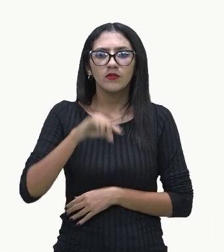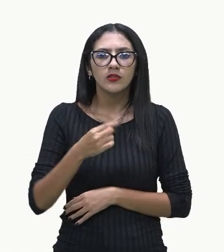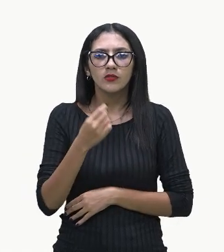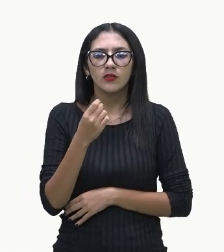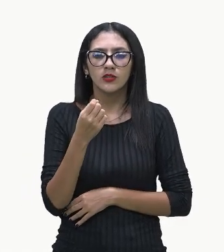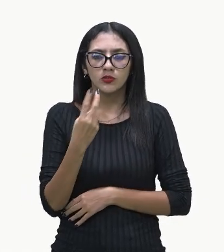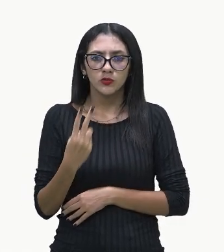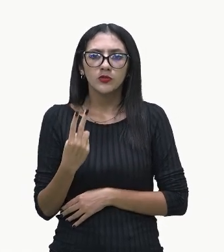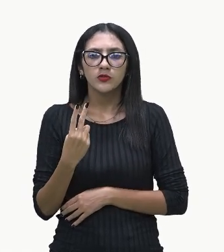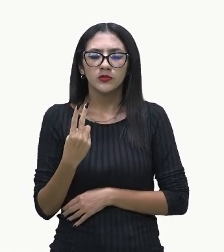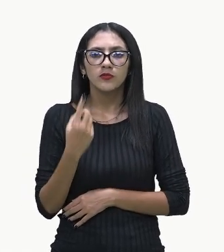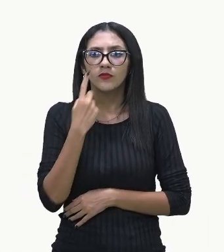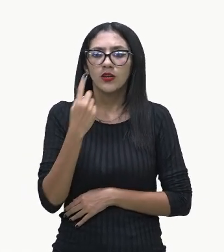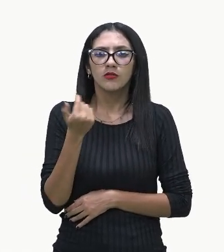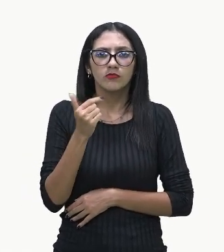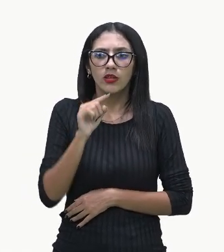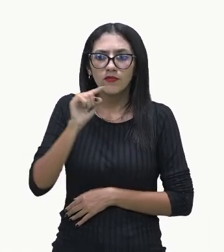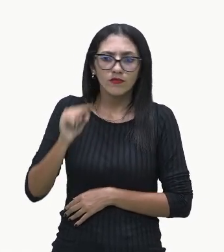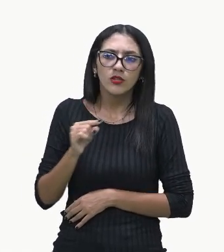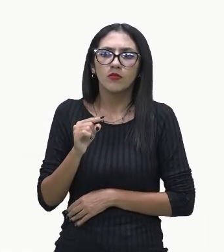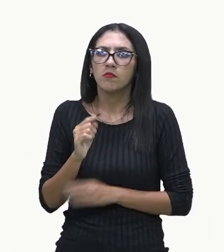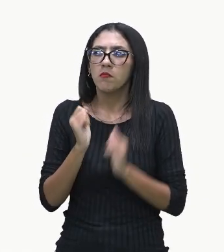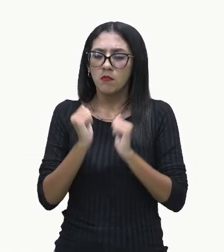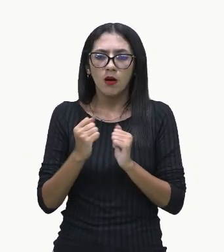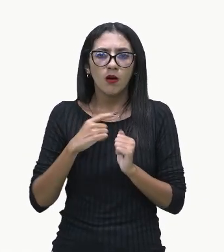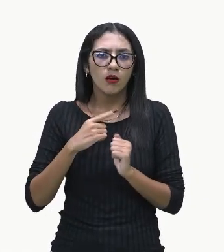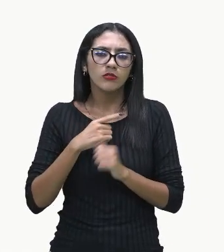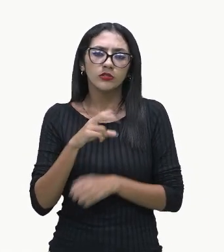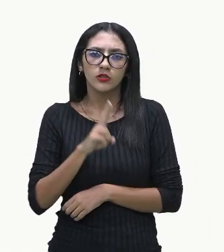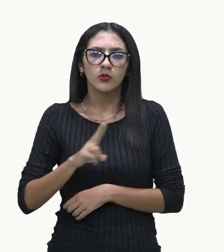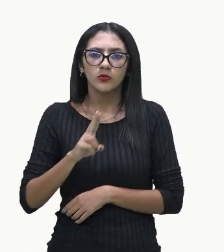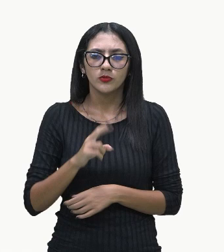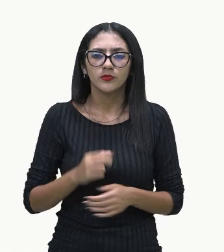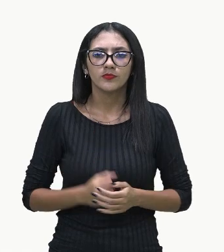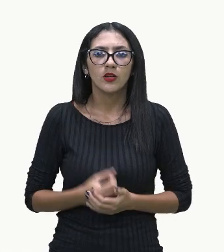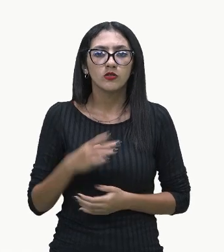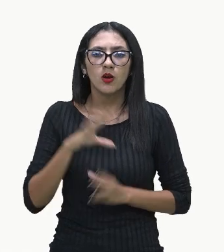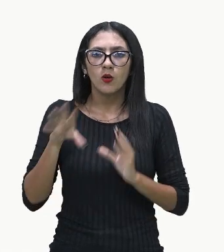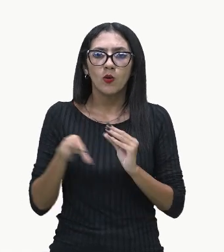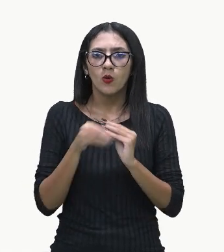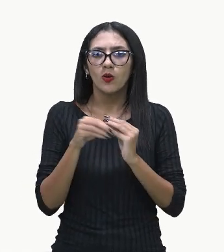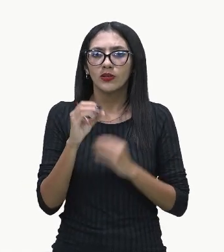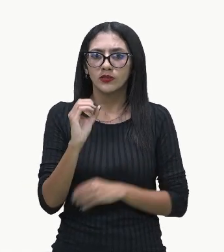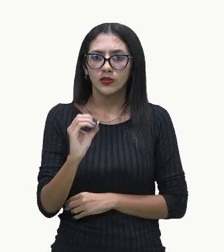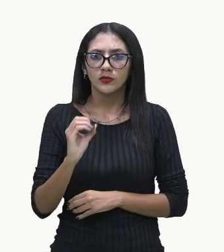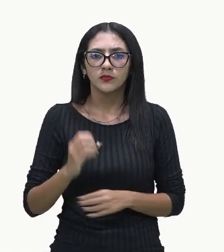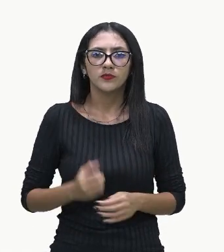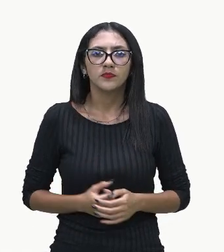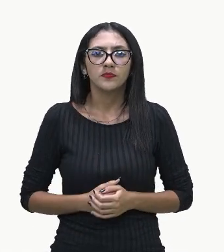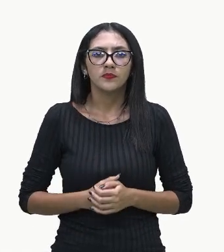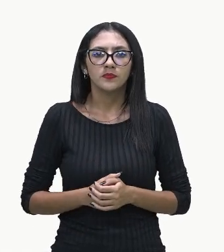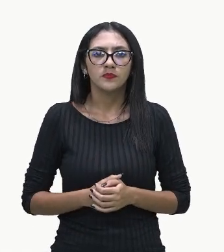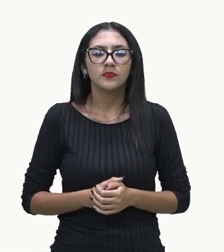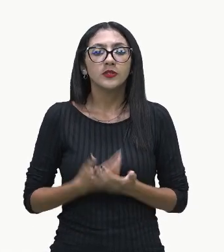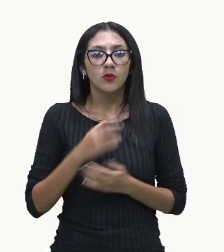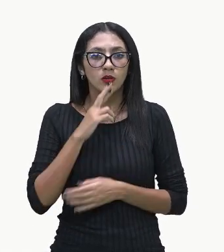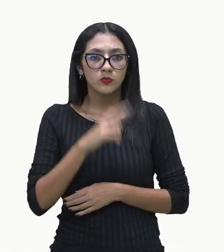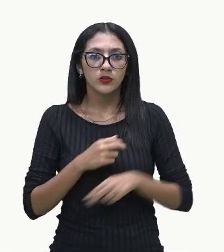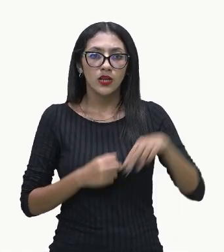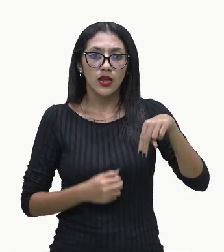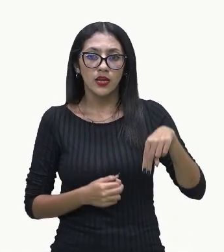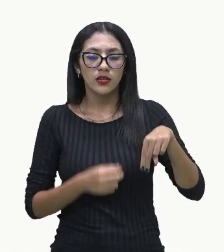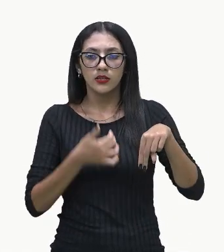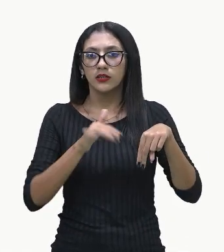as casas decimais. Coloque. Se vai ficar vazio, você completa com zero. Então, o N tem o valor de